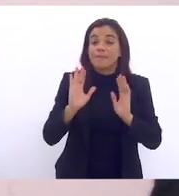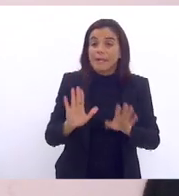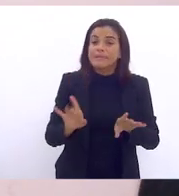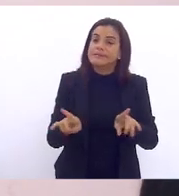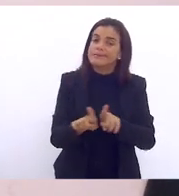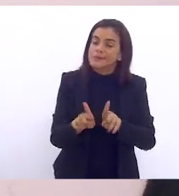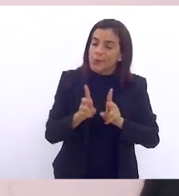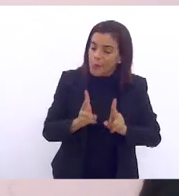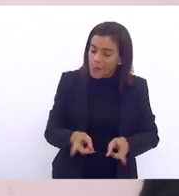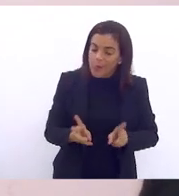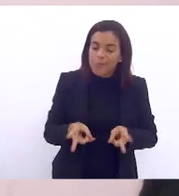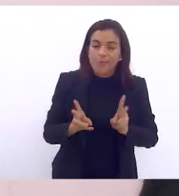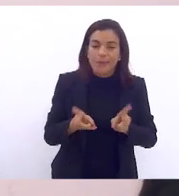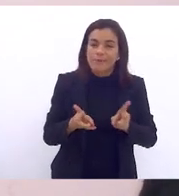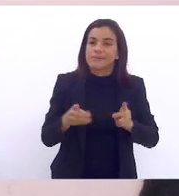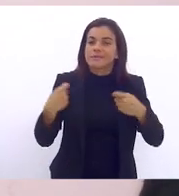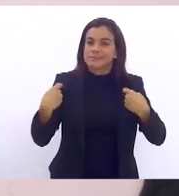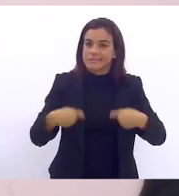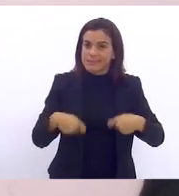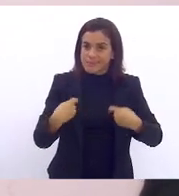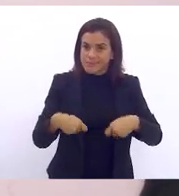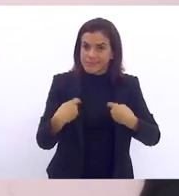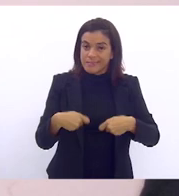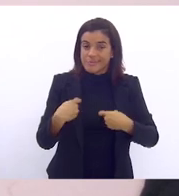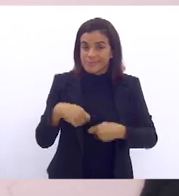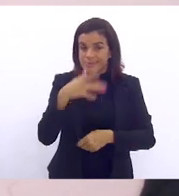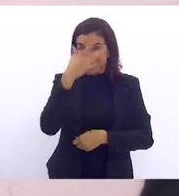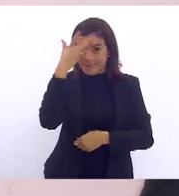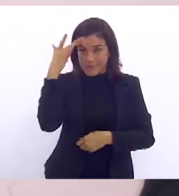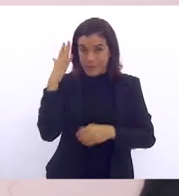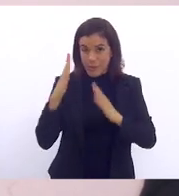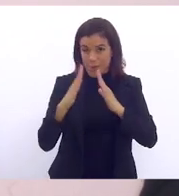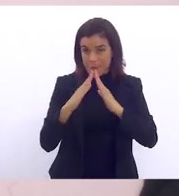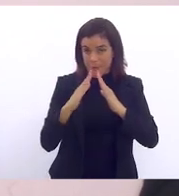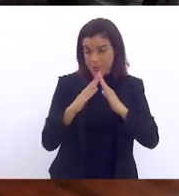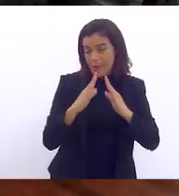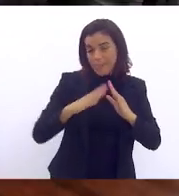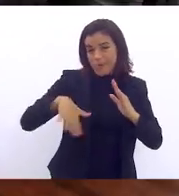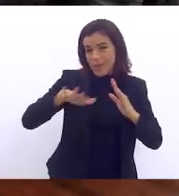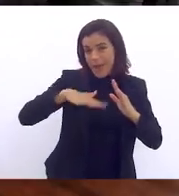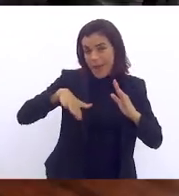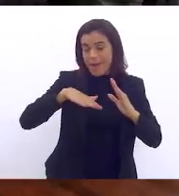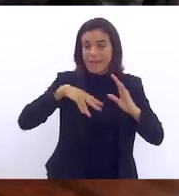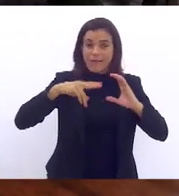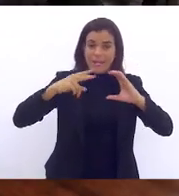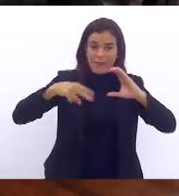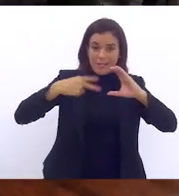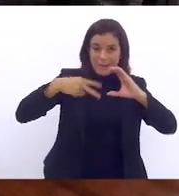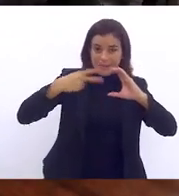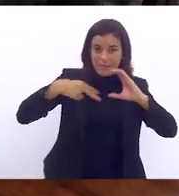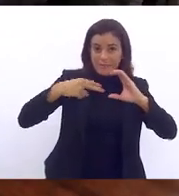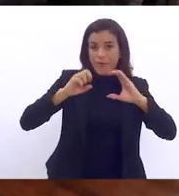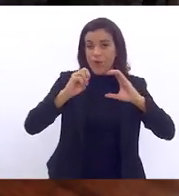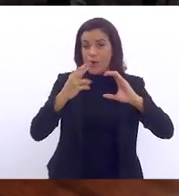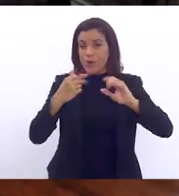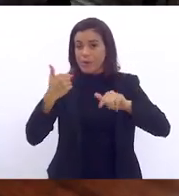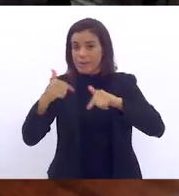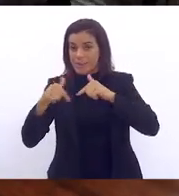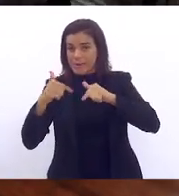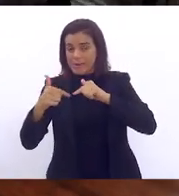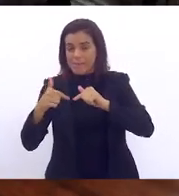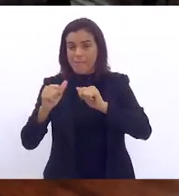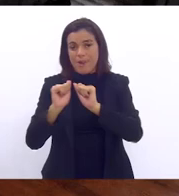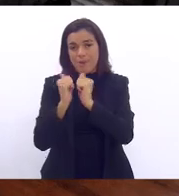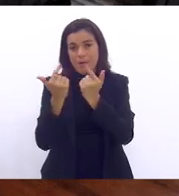necessário Não é isso Vereador porque quem está lá na Câmara de Vereadores quem está aqui como parlamentar quem está